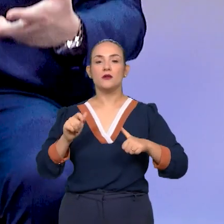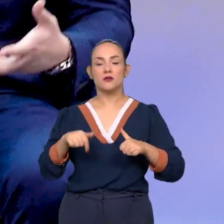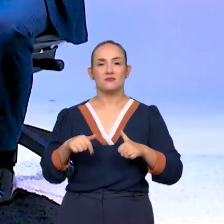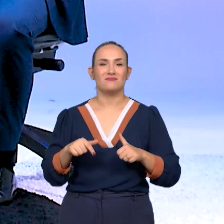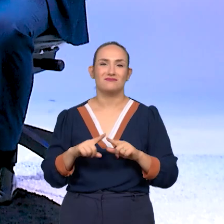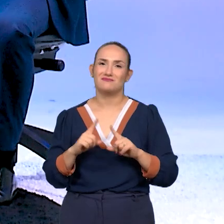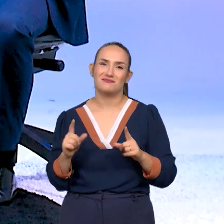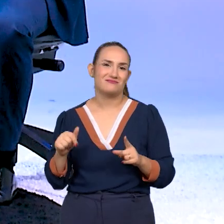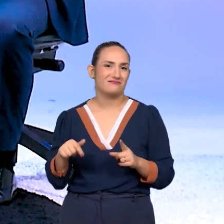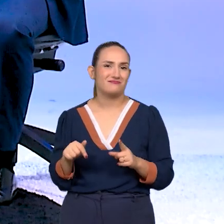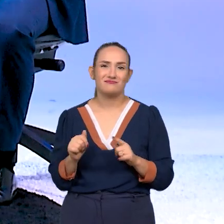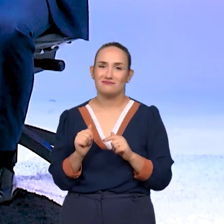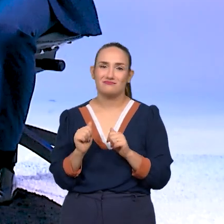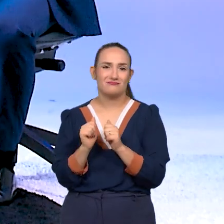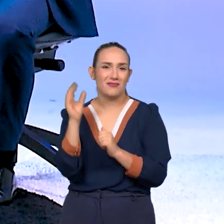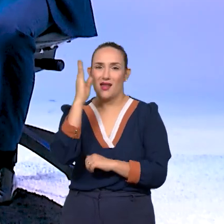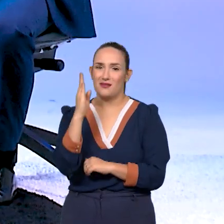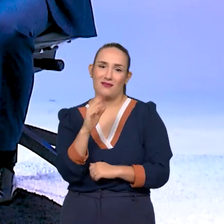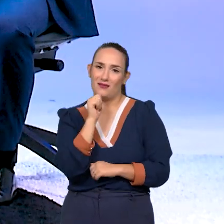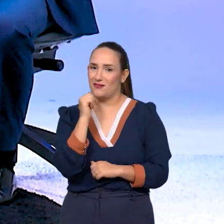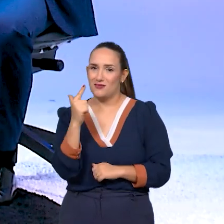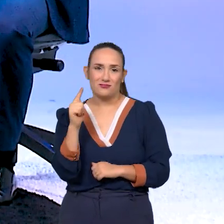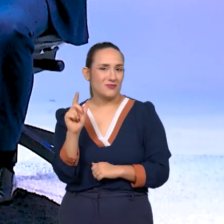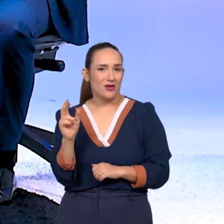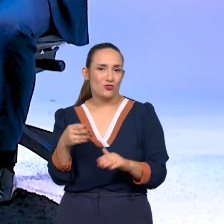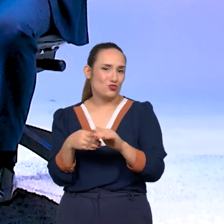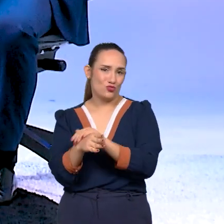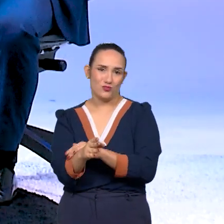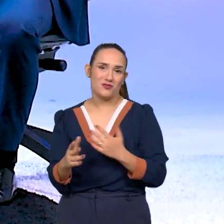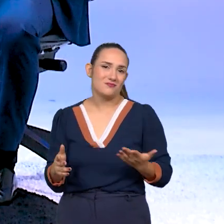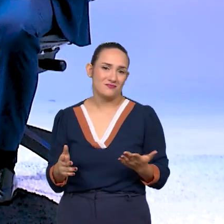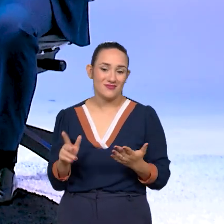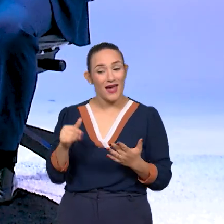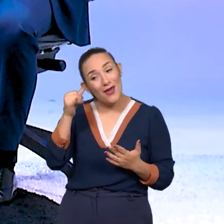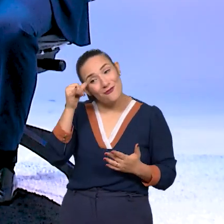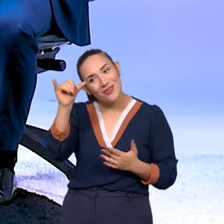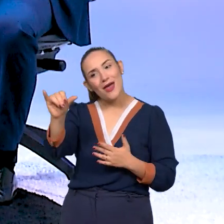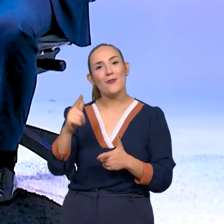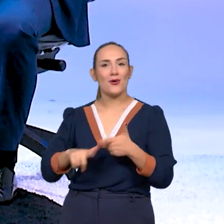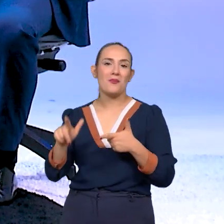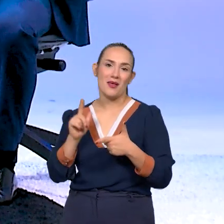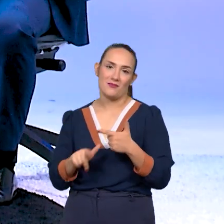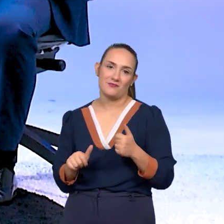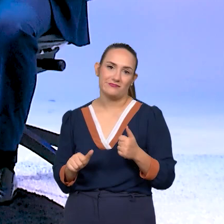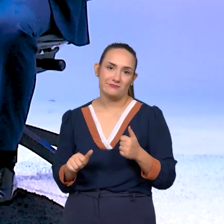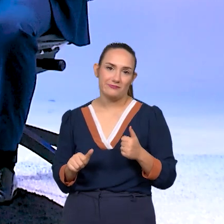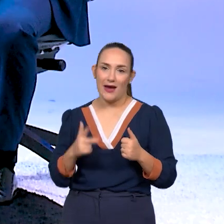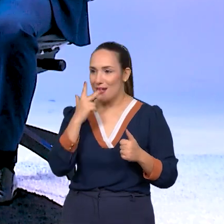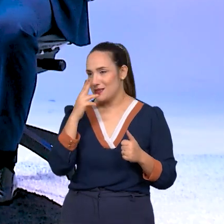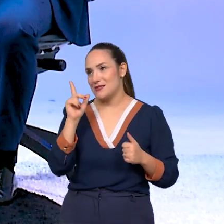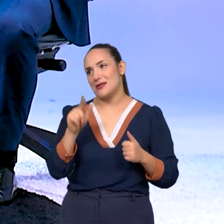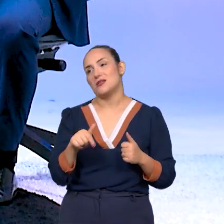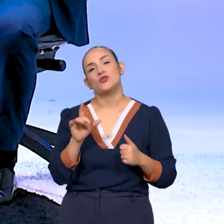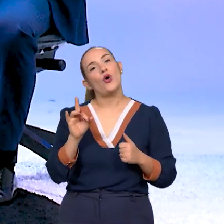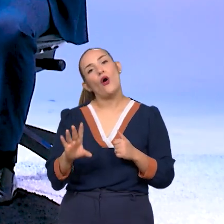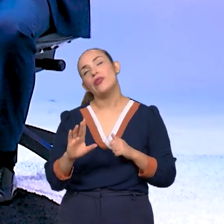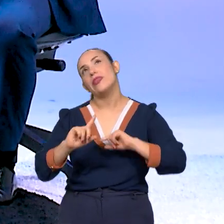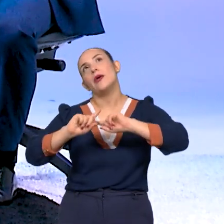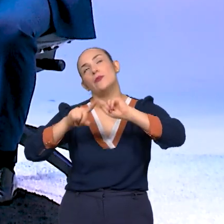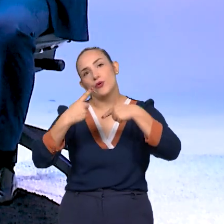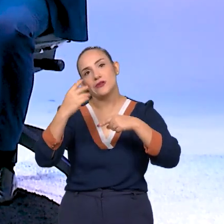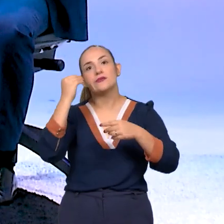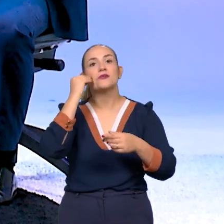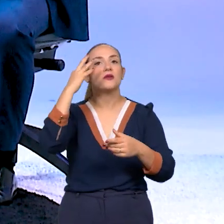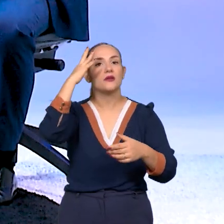tem essa cultura desenvolvida e principalmente uma cultura preventiva aqui a gente tem uma cultura muito contenciosa né hoje o judiciário tá